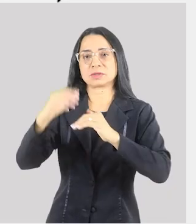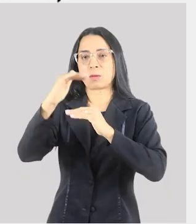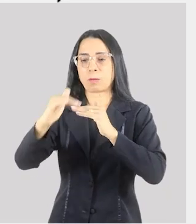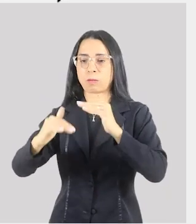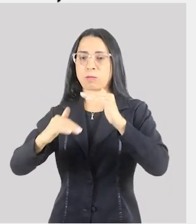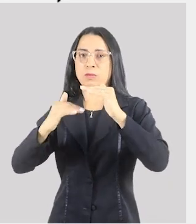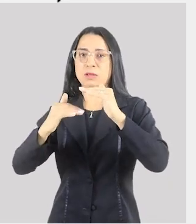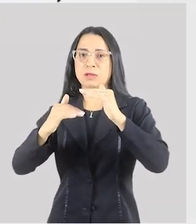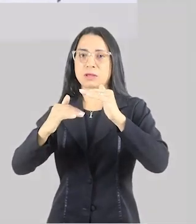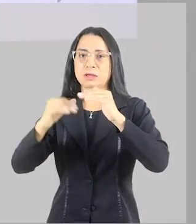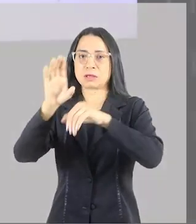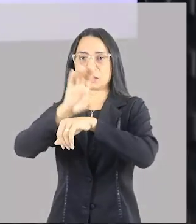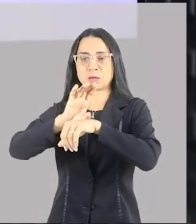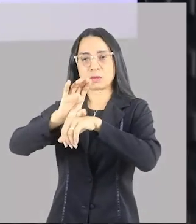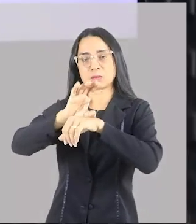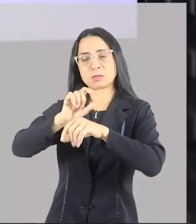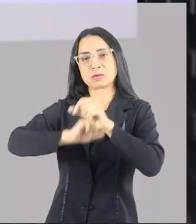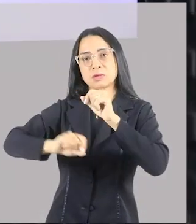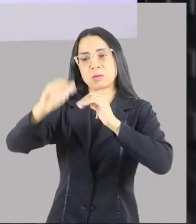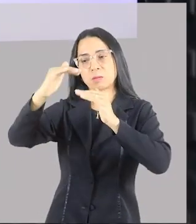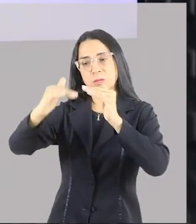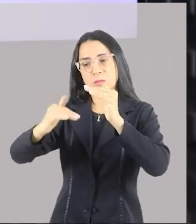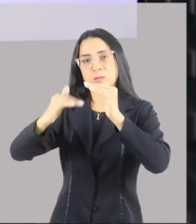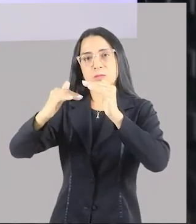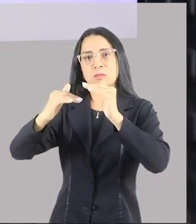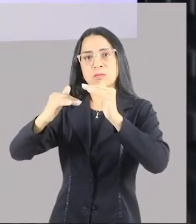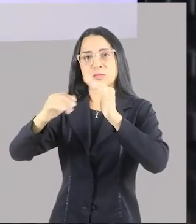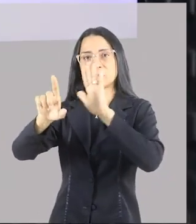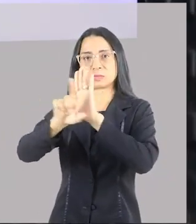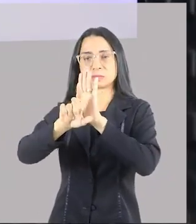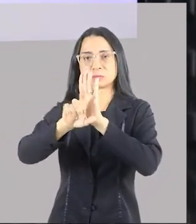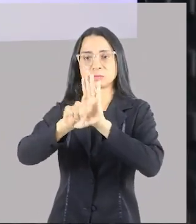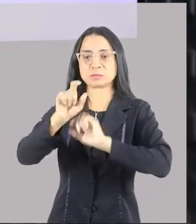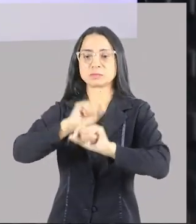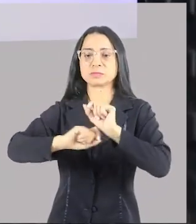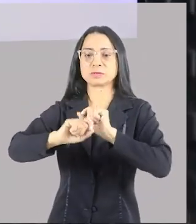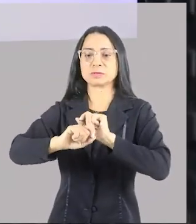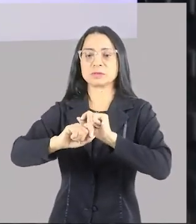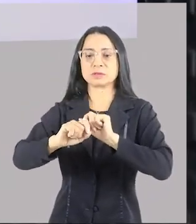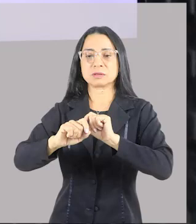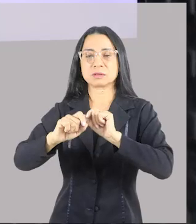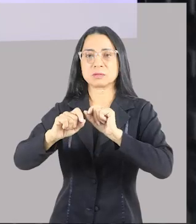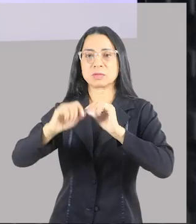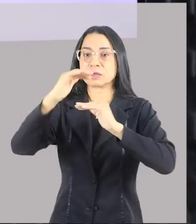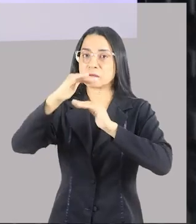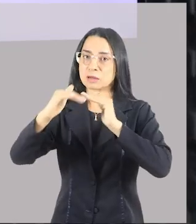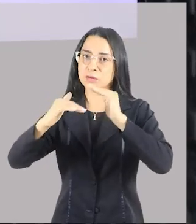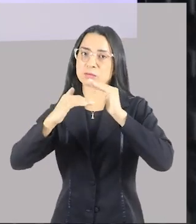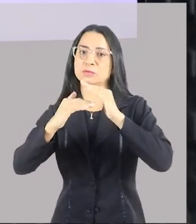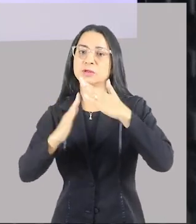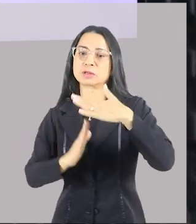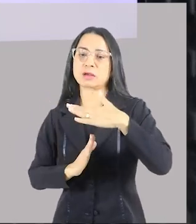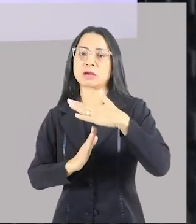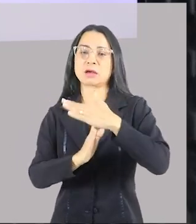da lei, da Constituição, ela tem que ser legal e ela está sujeita ao